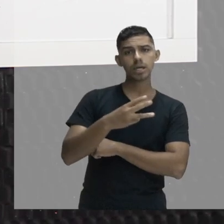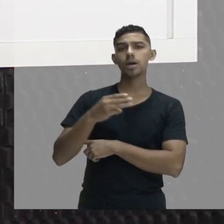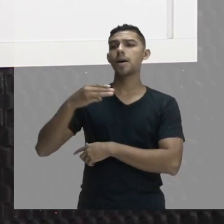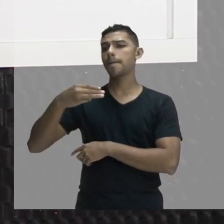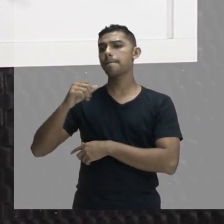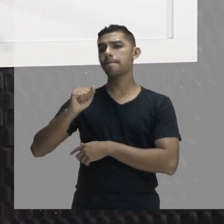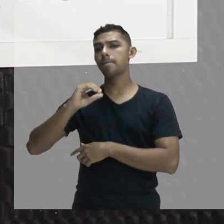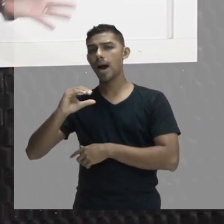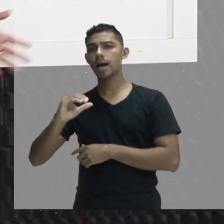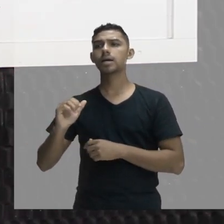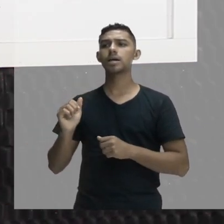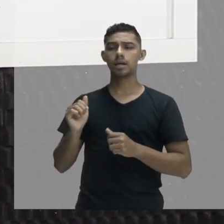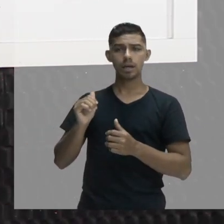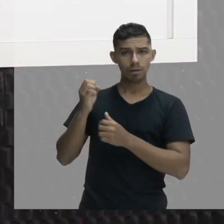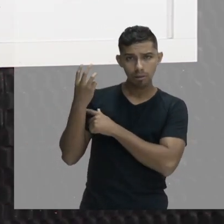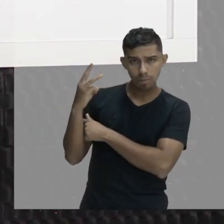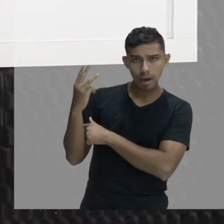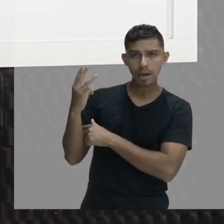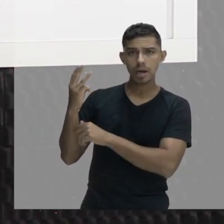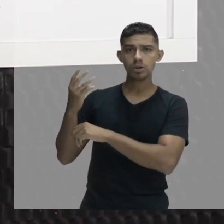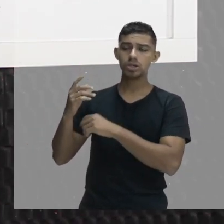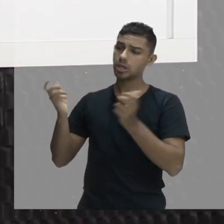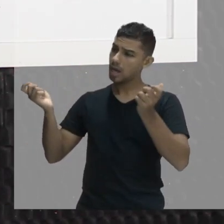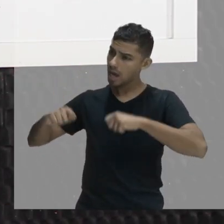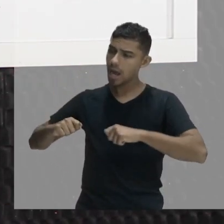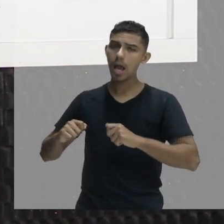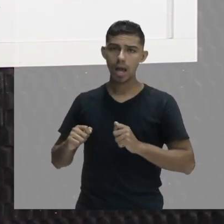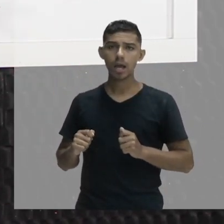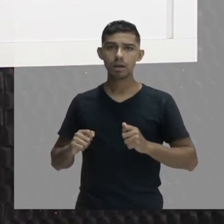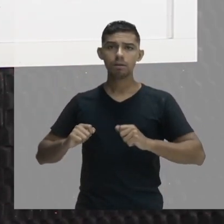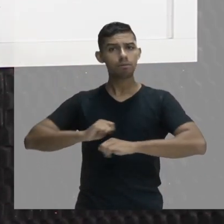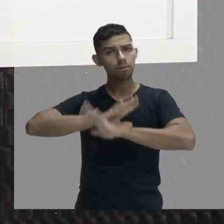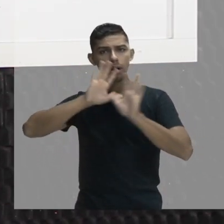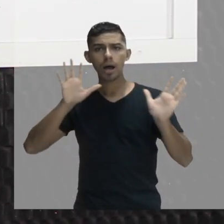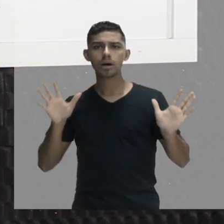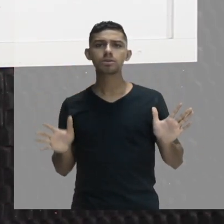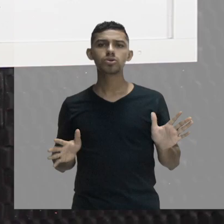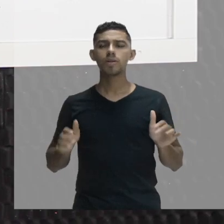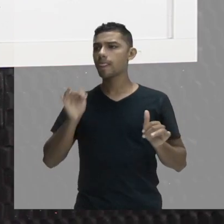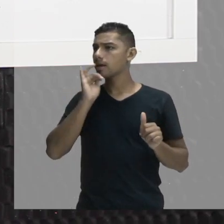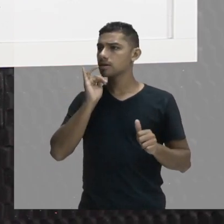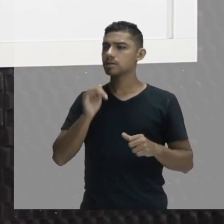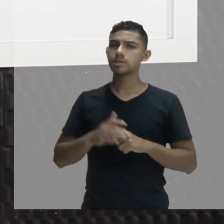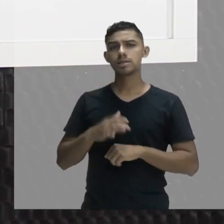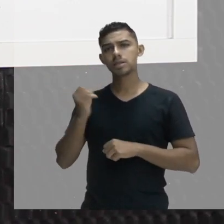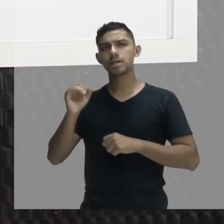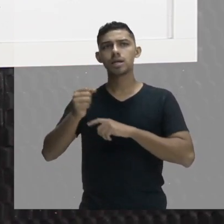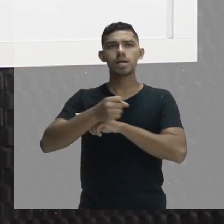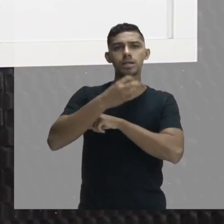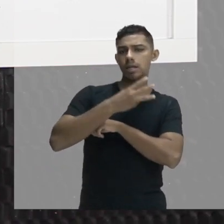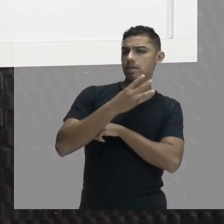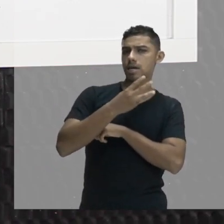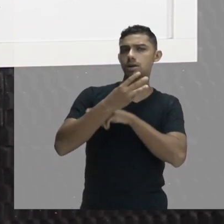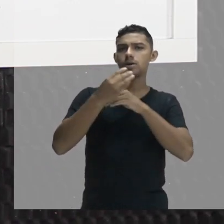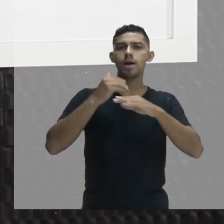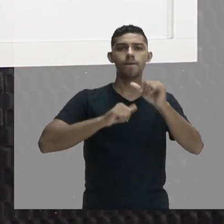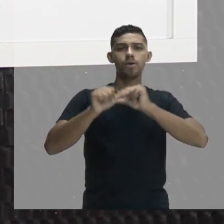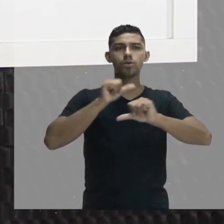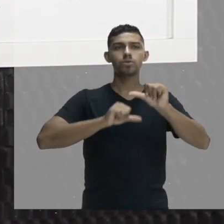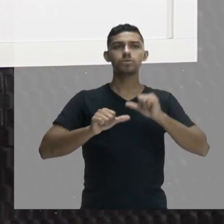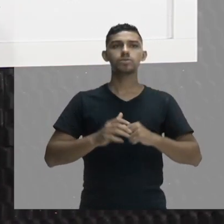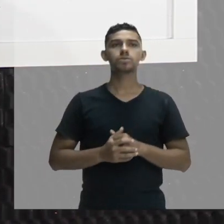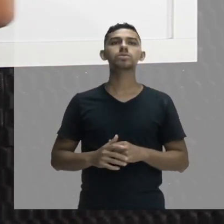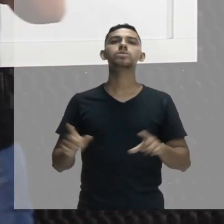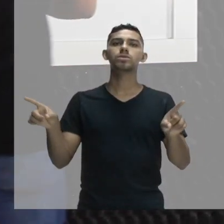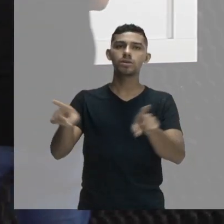terceiro ser Sampaio? Claro que é. Claro que é, né? Todo mundo quer que seu time seja o primeiro. Se eu botar ele para terceiro, eu formo uma outra posição.